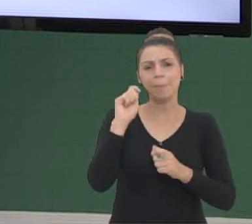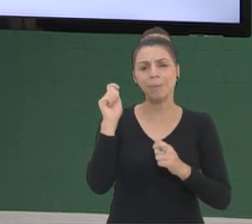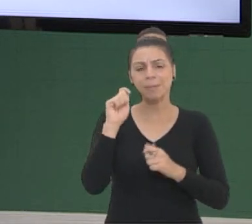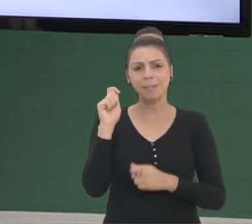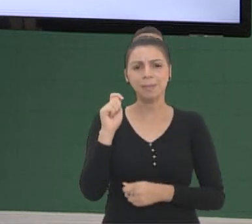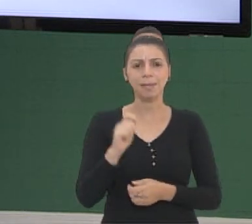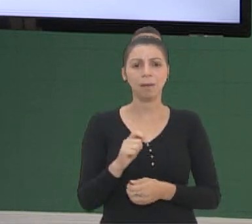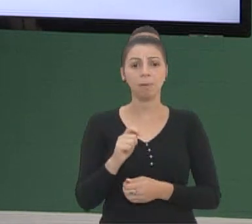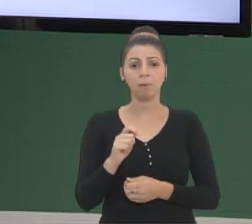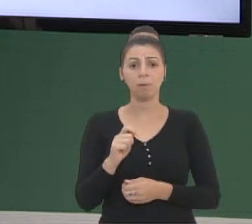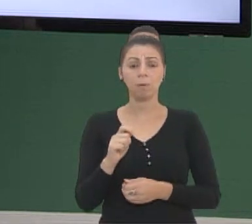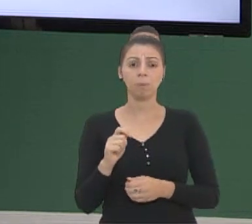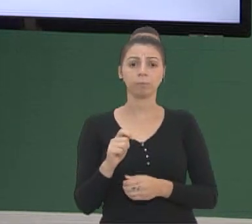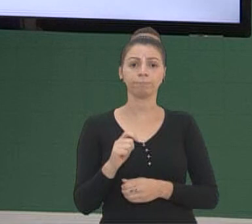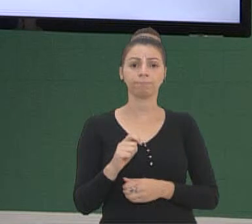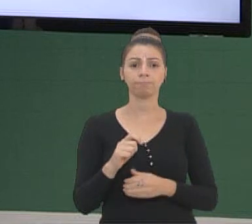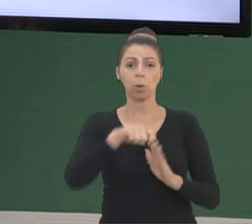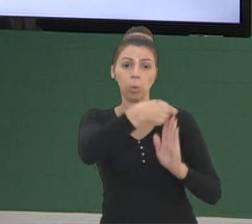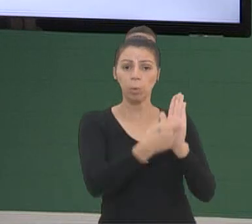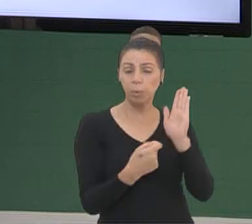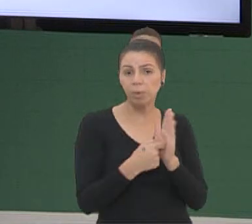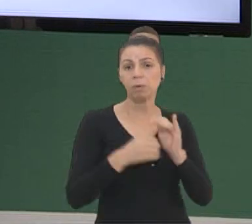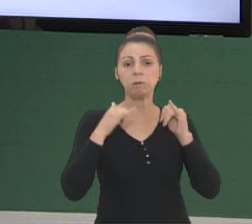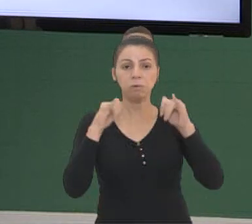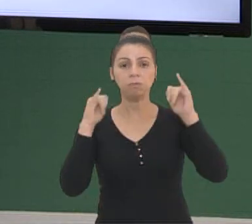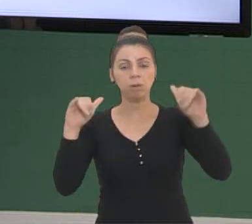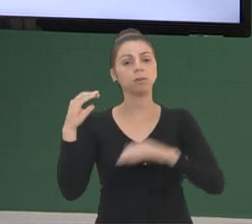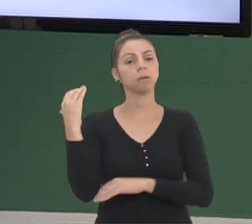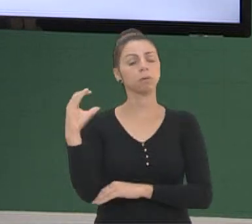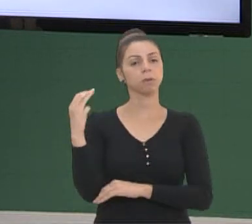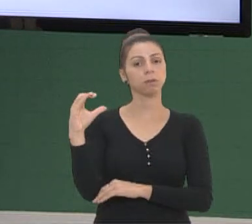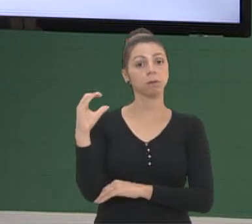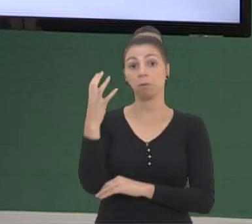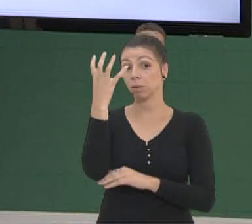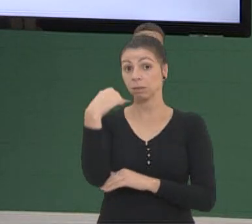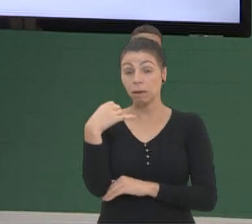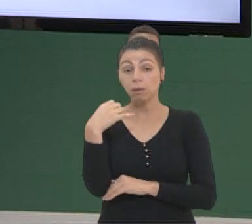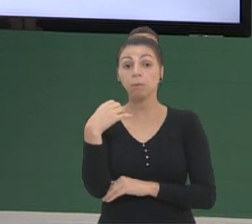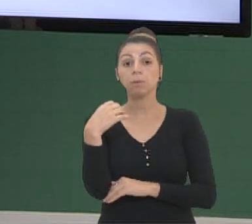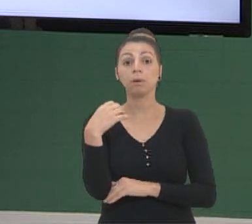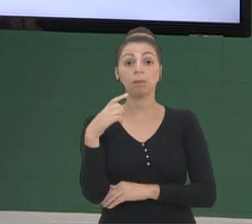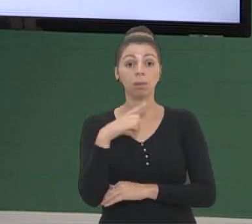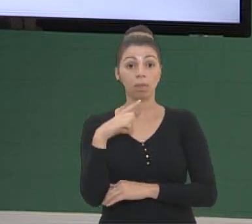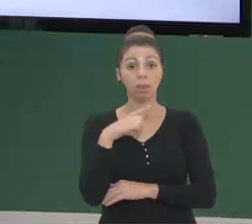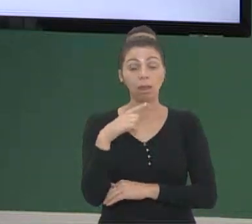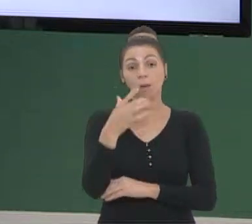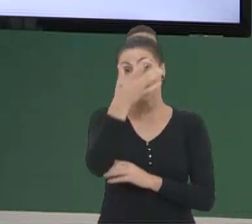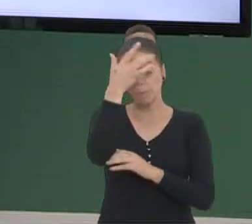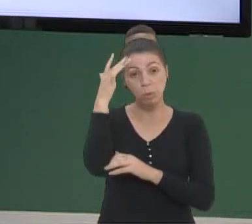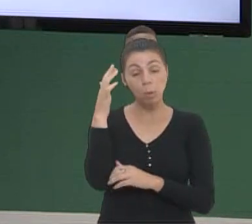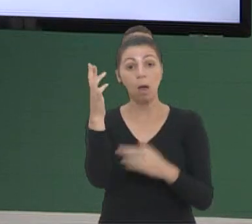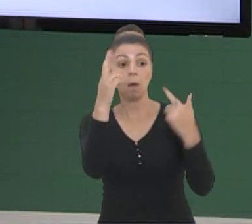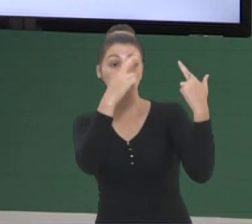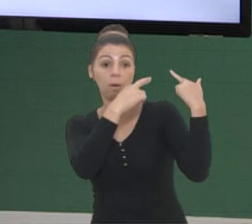científica, isso é muito sério. Tem pessoas que são autorizadas para escrever. Nesse caso, quem são? Vamos